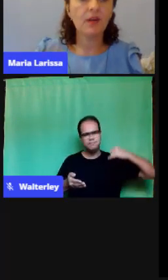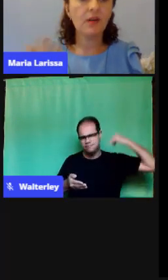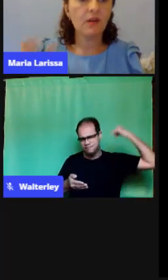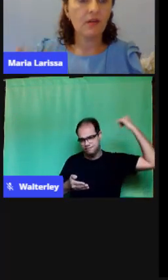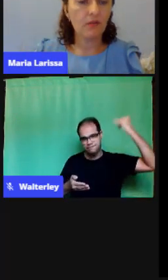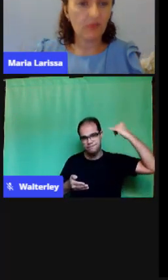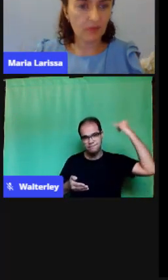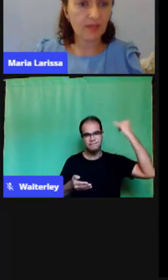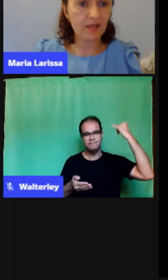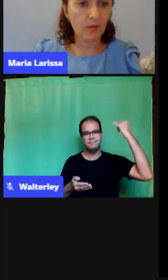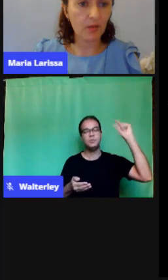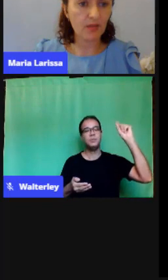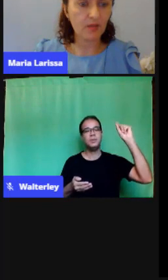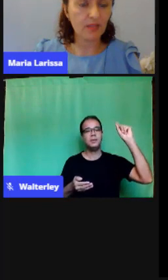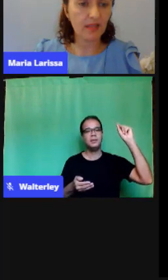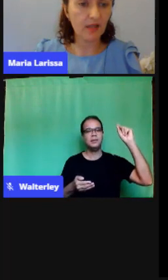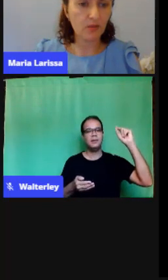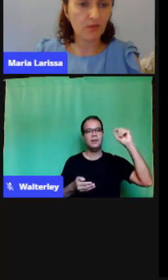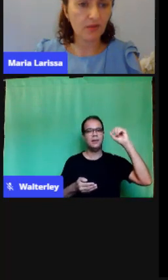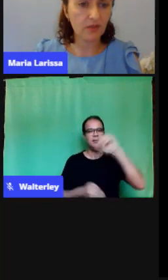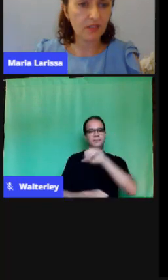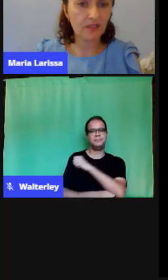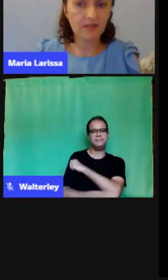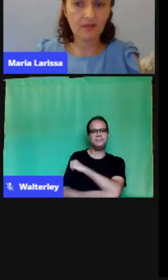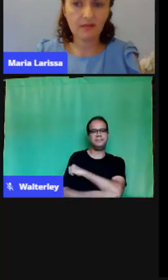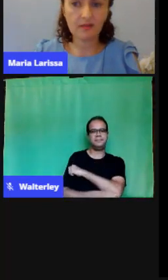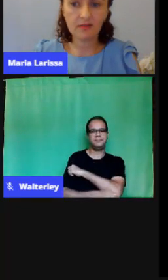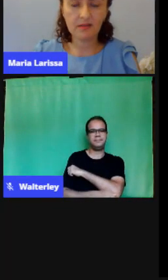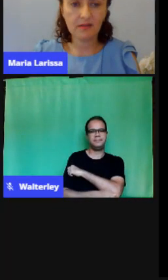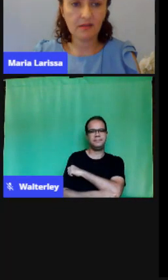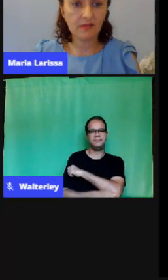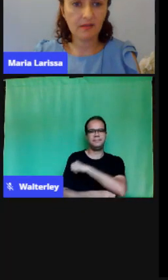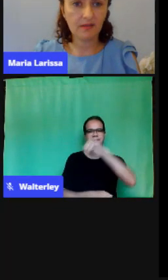mesmo? Vamos passar o próximo slide, por favor?